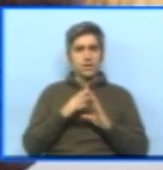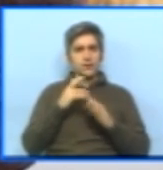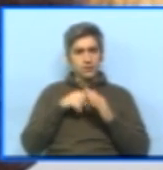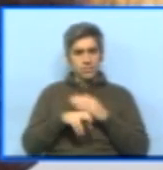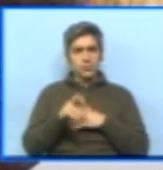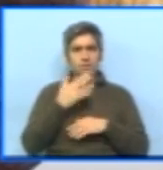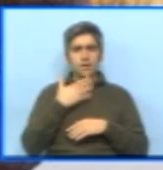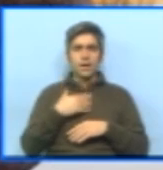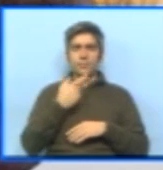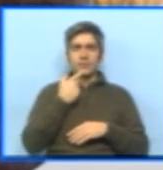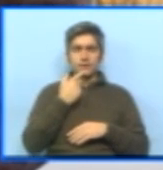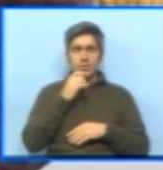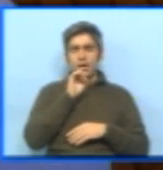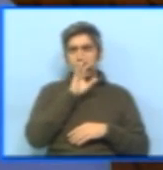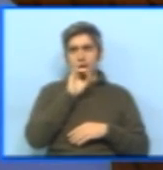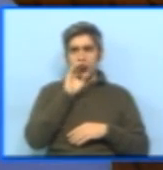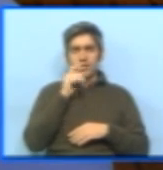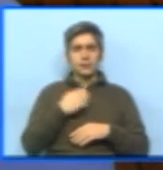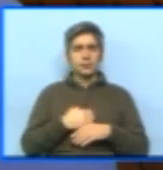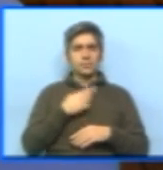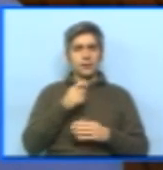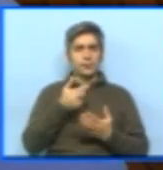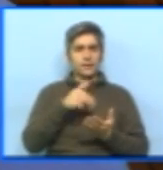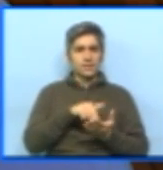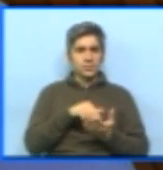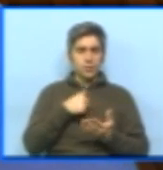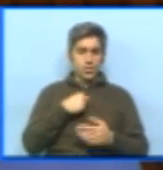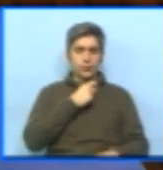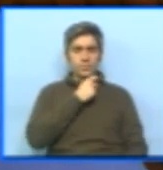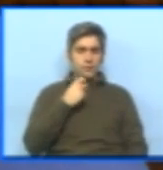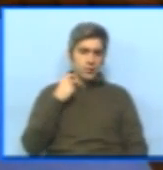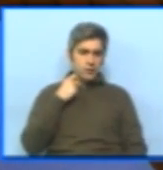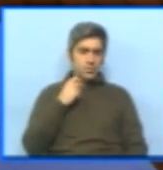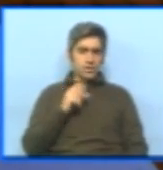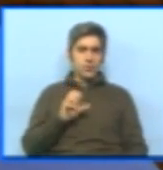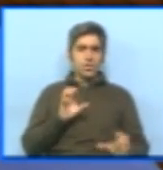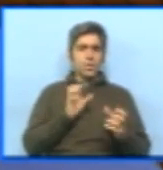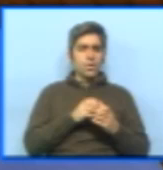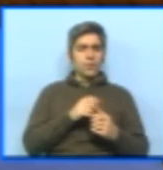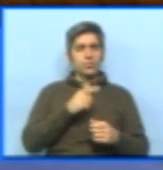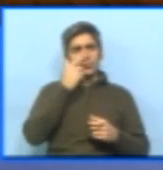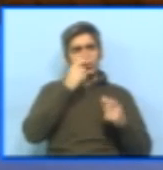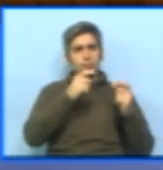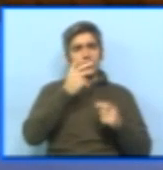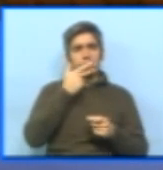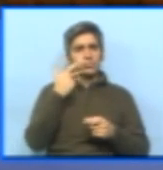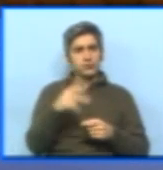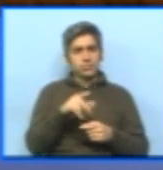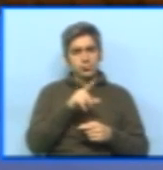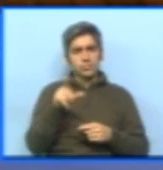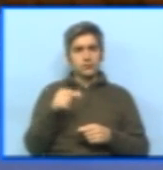isso. E sentir esta presença, até eu como padre, num grupo de leigos, e fazer esta experiência